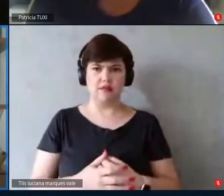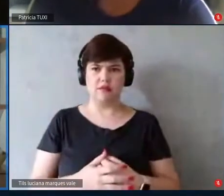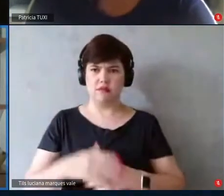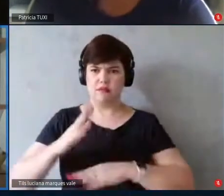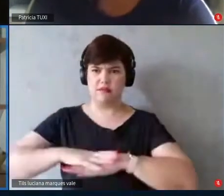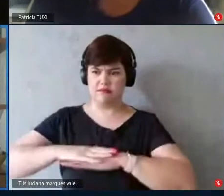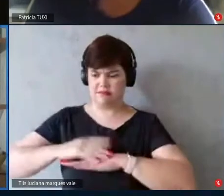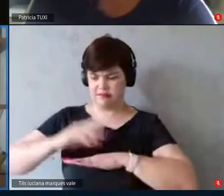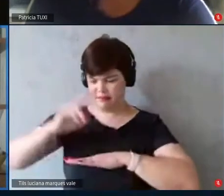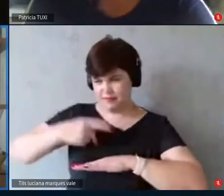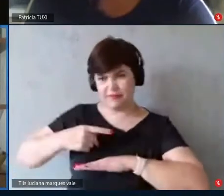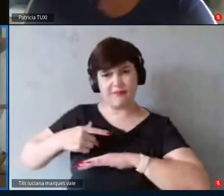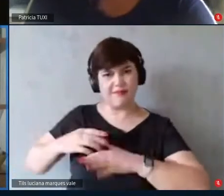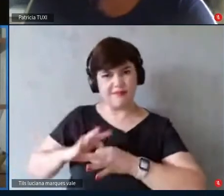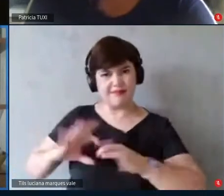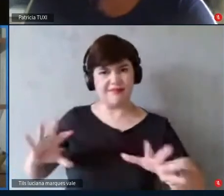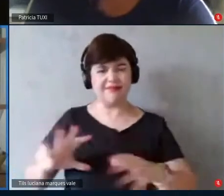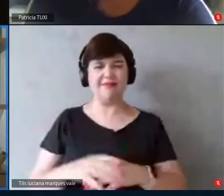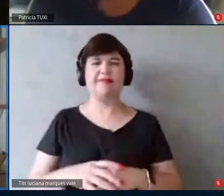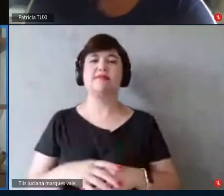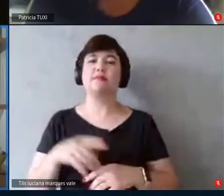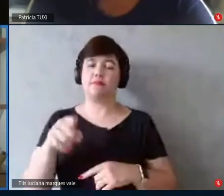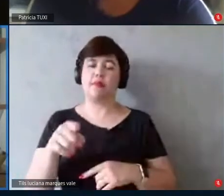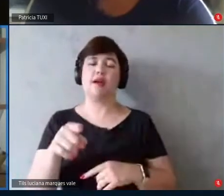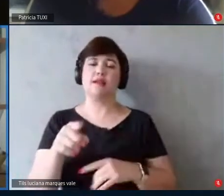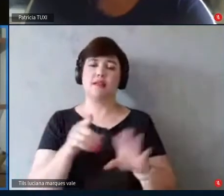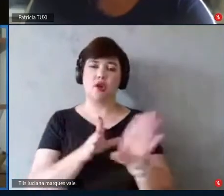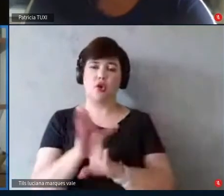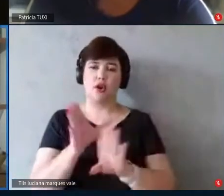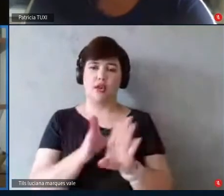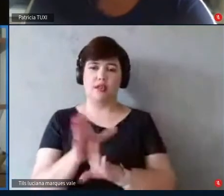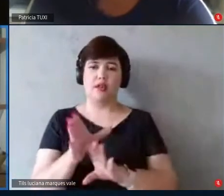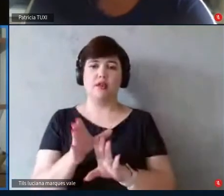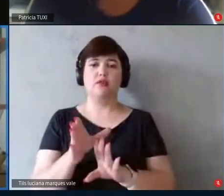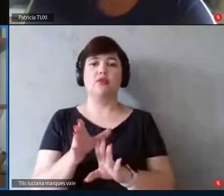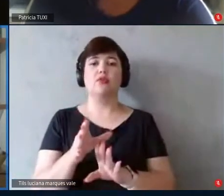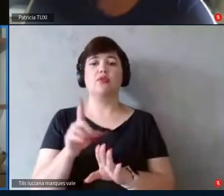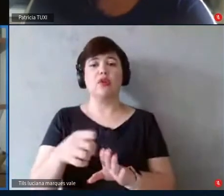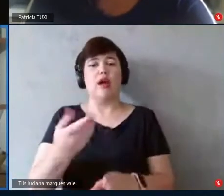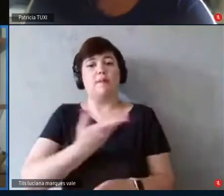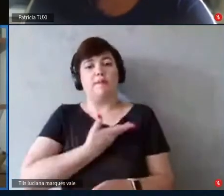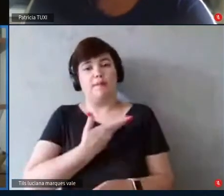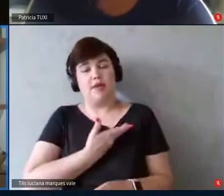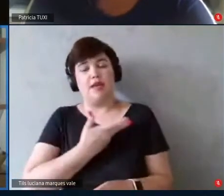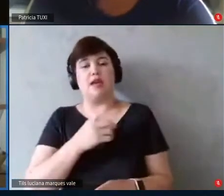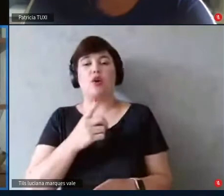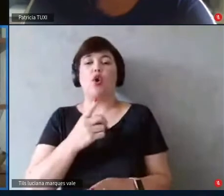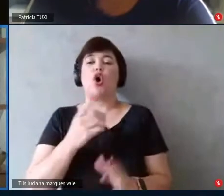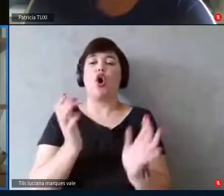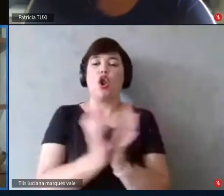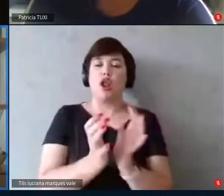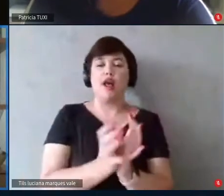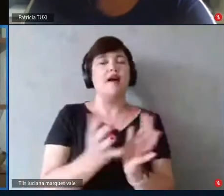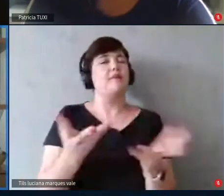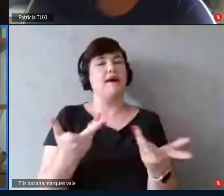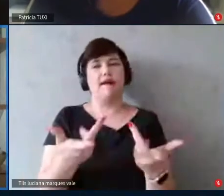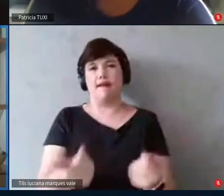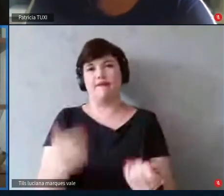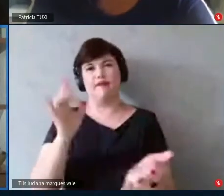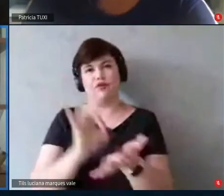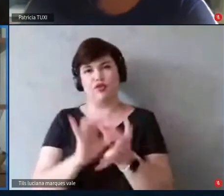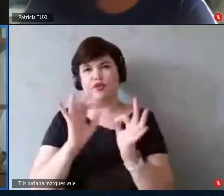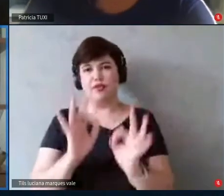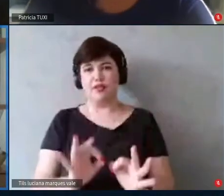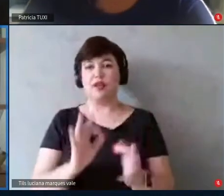autorizar. Mas ele foi um orientando, um amigo, um colega maravilhoso,